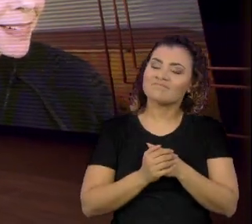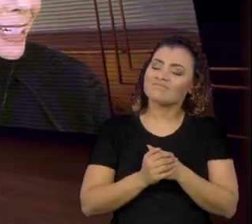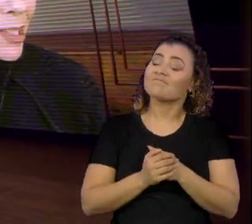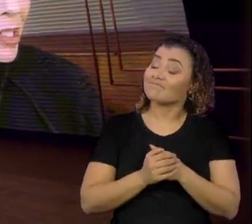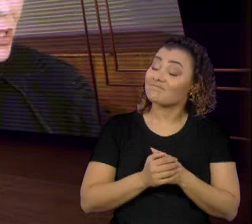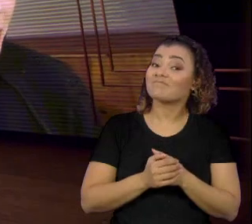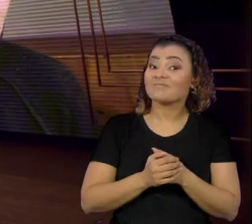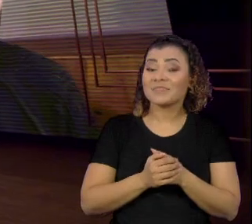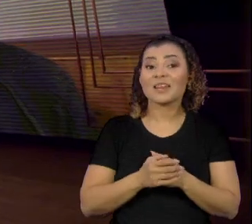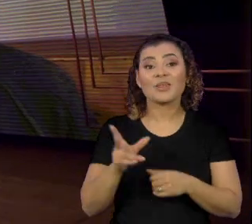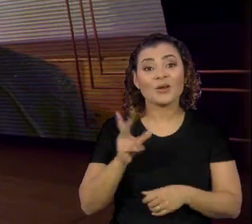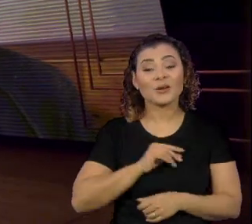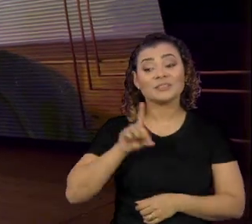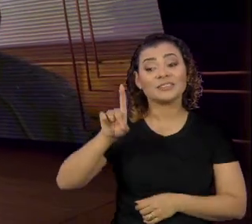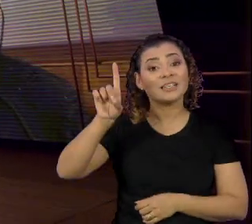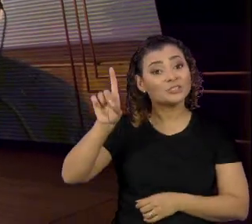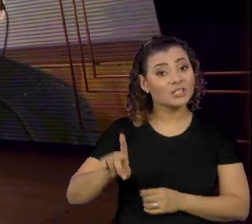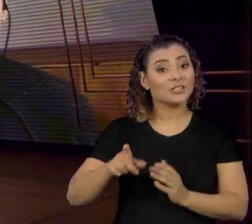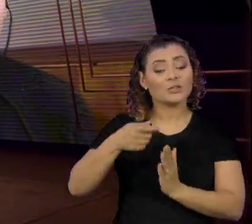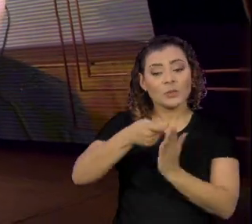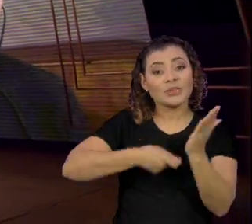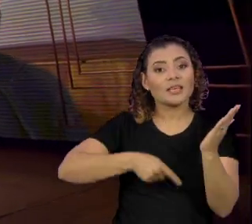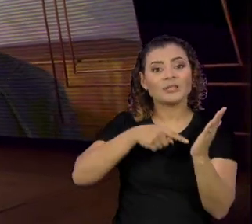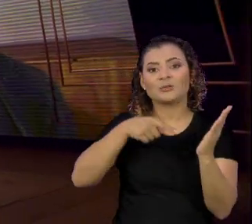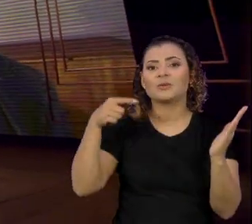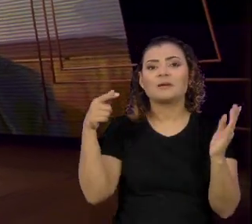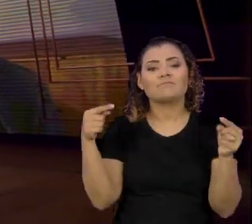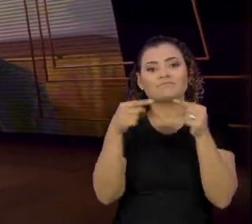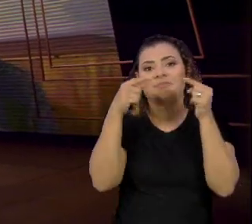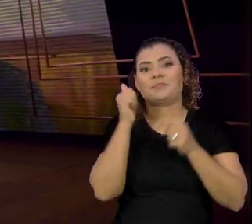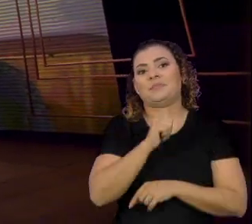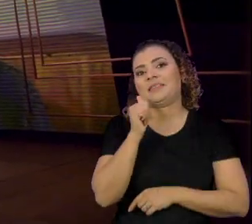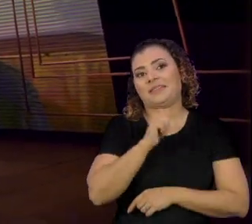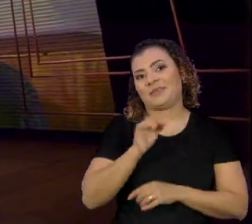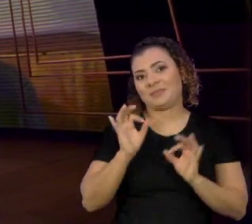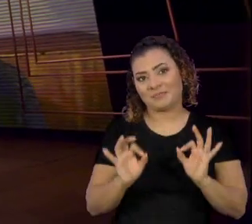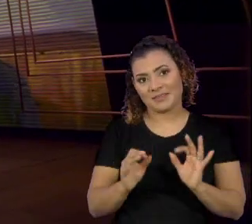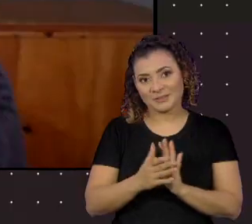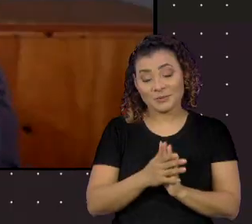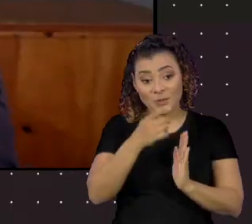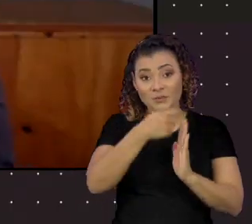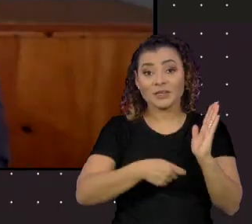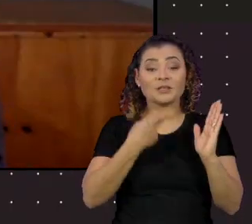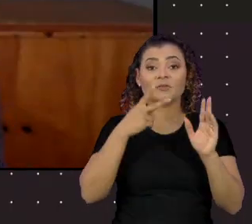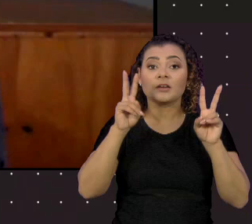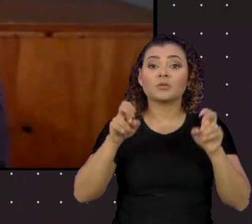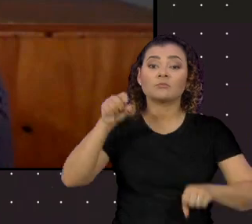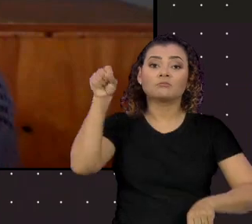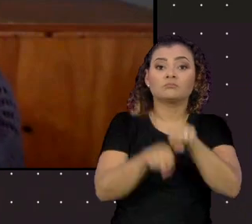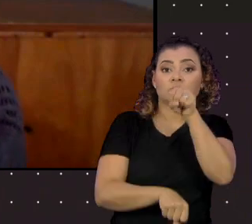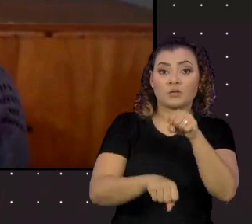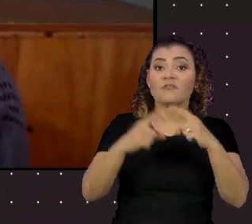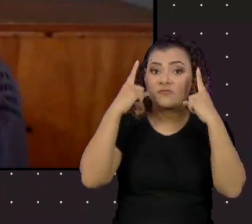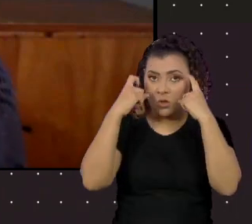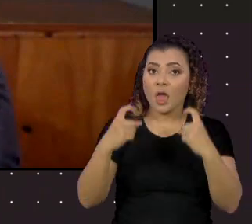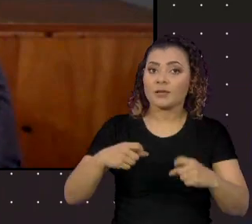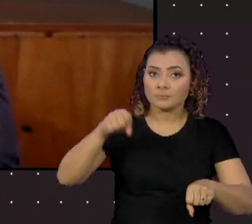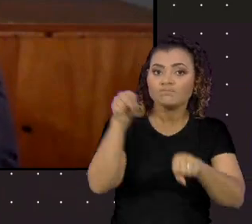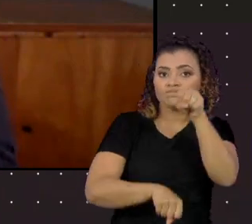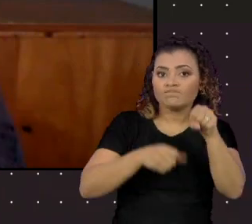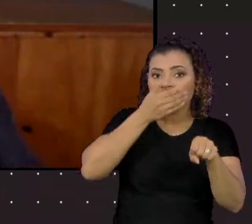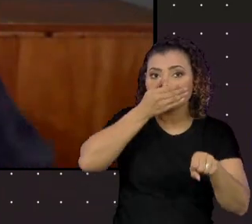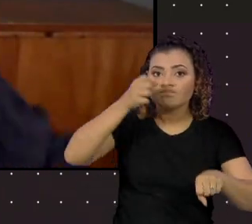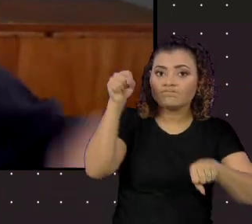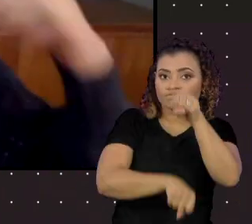E ele dirigiu, era um texto muito feminino. Um texto que fala sobre estupro, sobre violência. E ele pegou